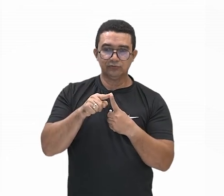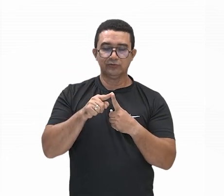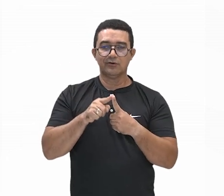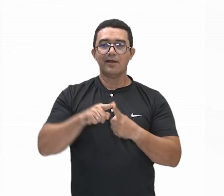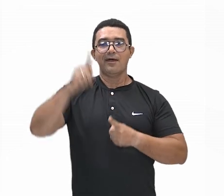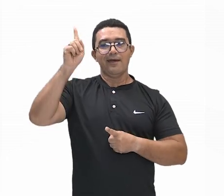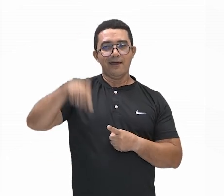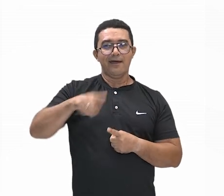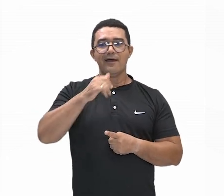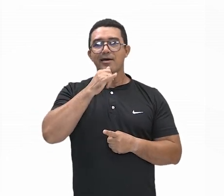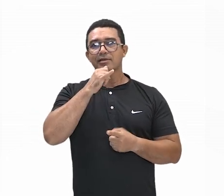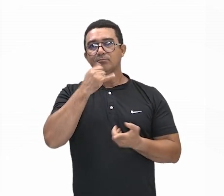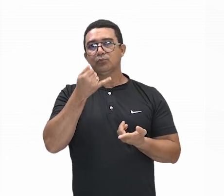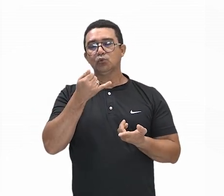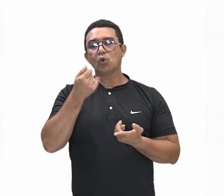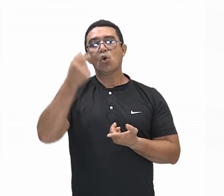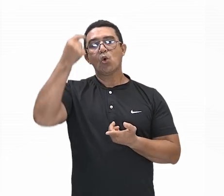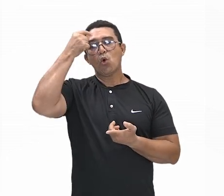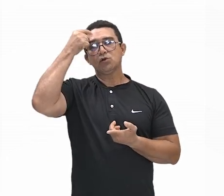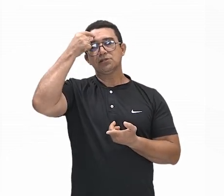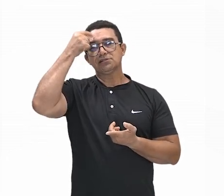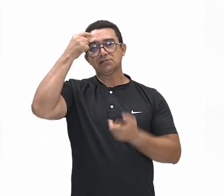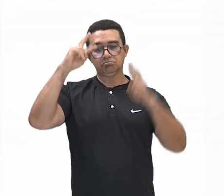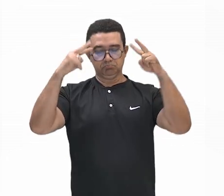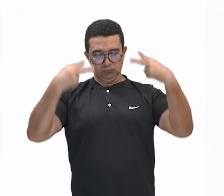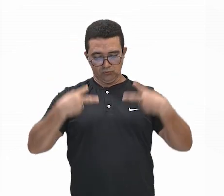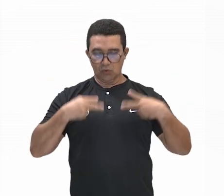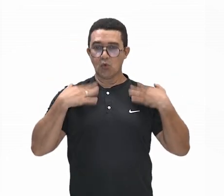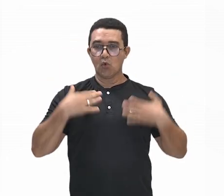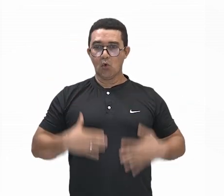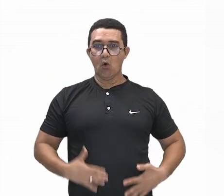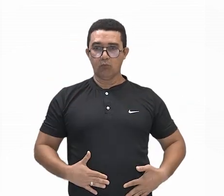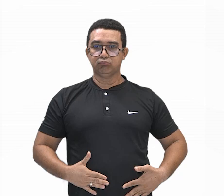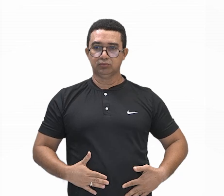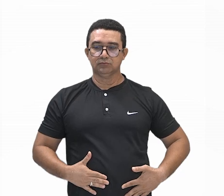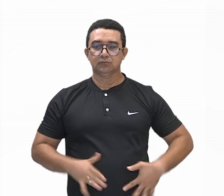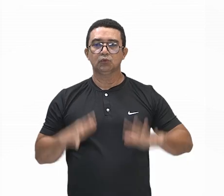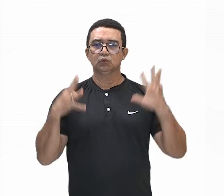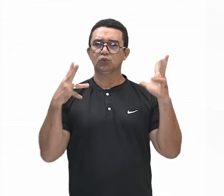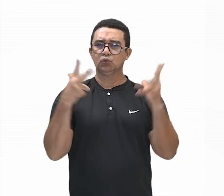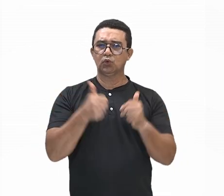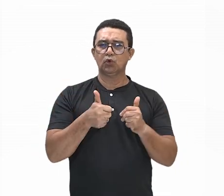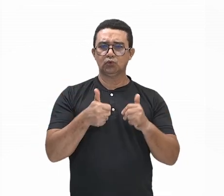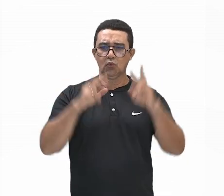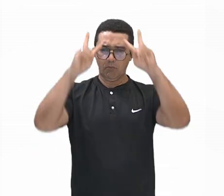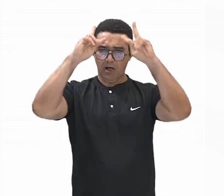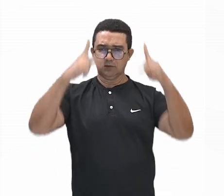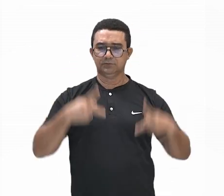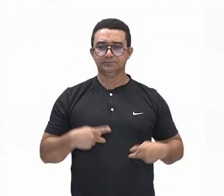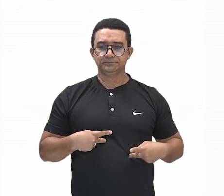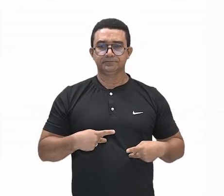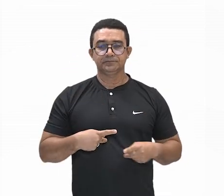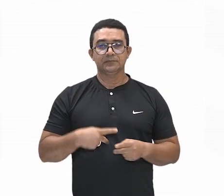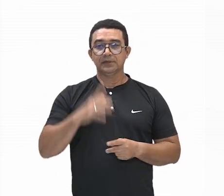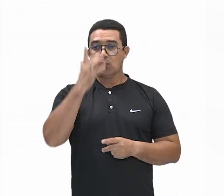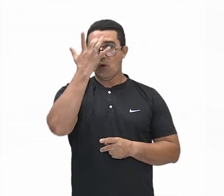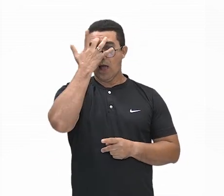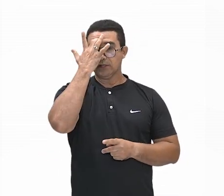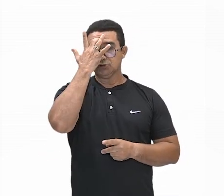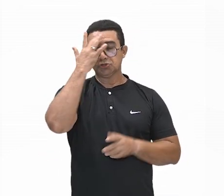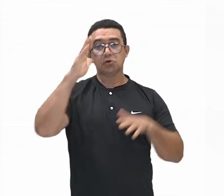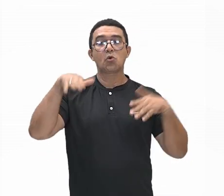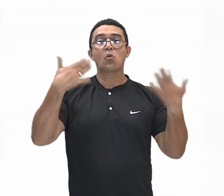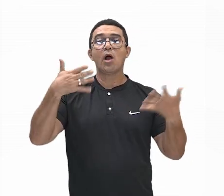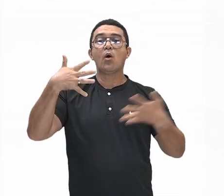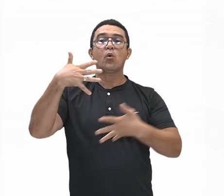principal era a conscientização corporal integral do ser humano como um todo. Então a Índia fica em qual